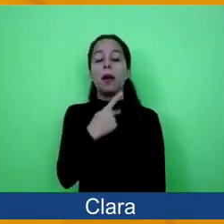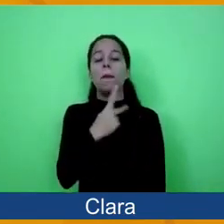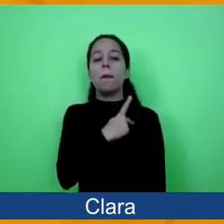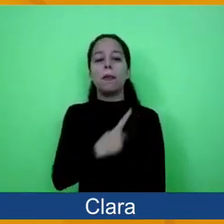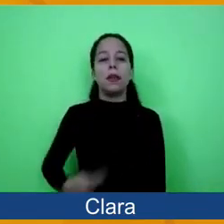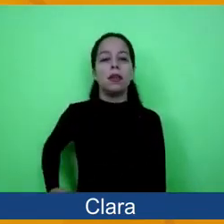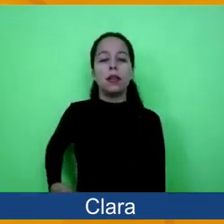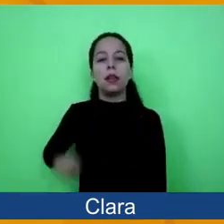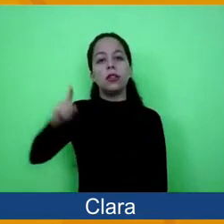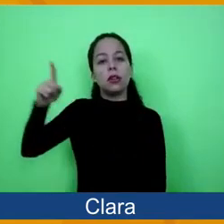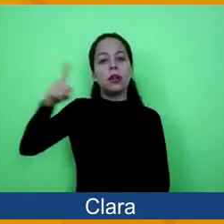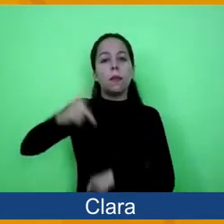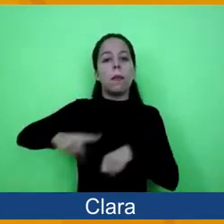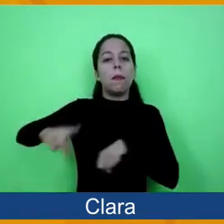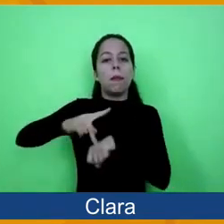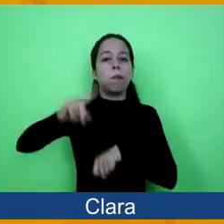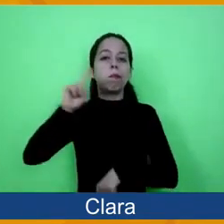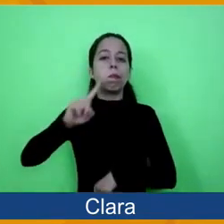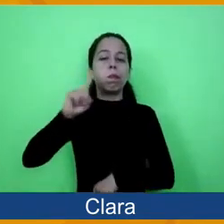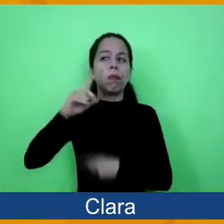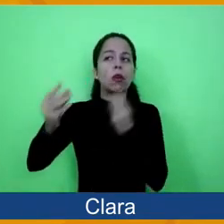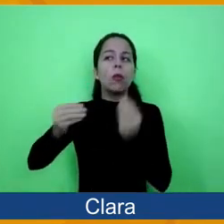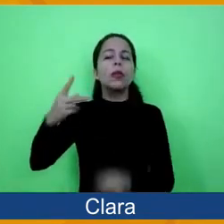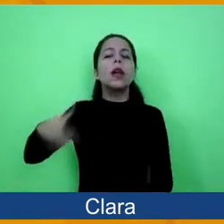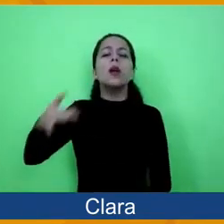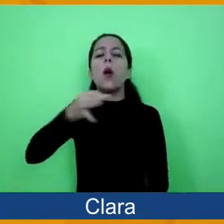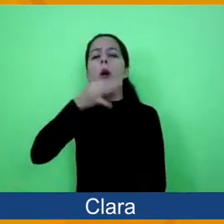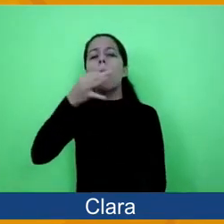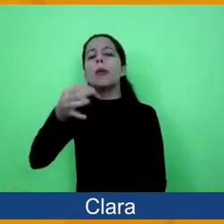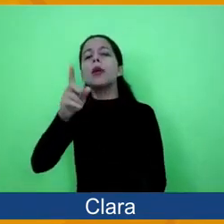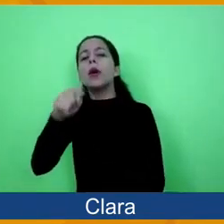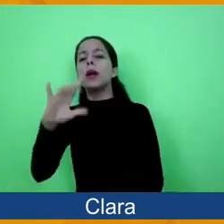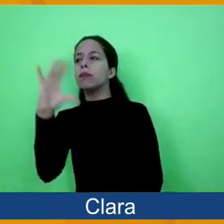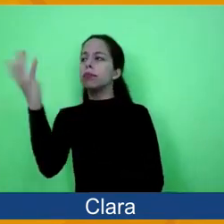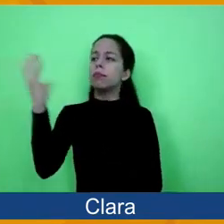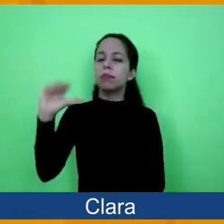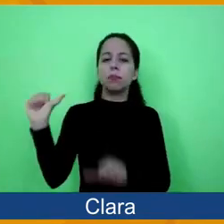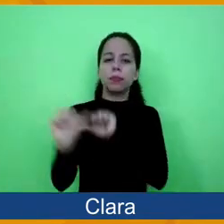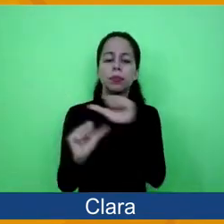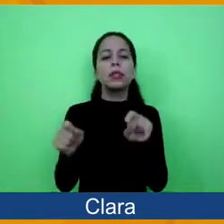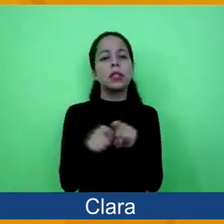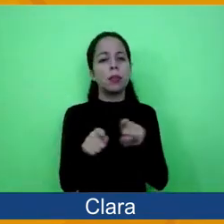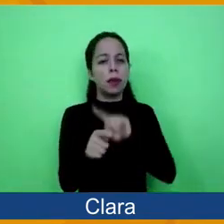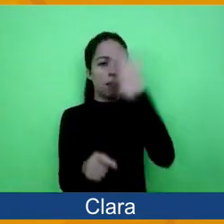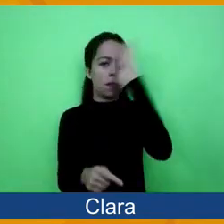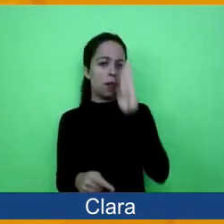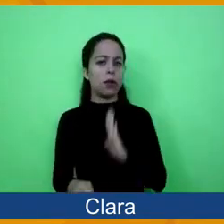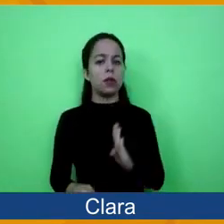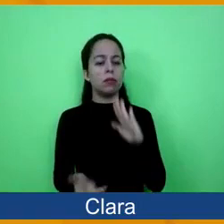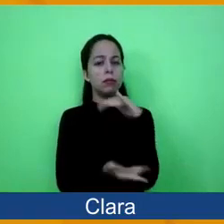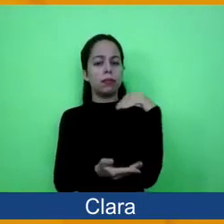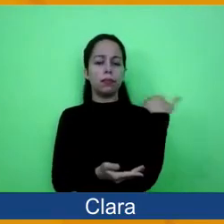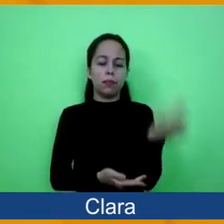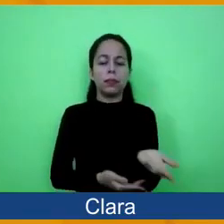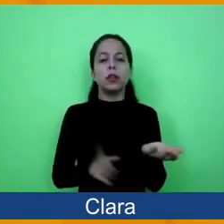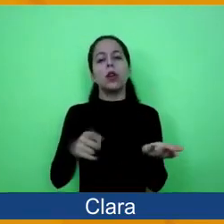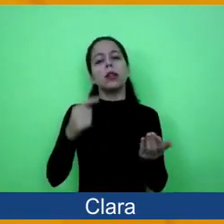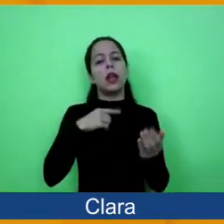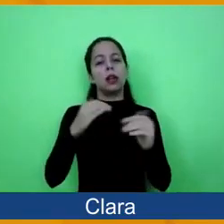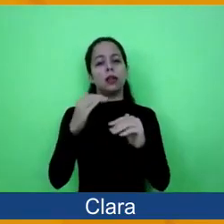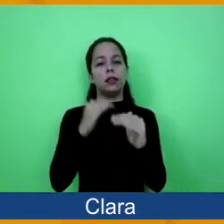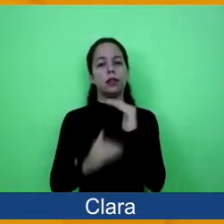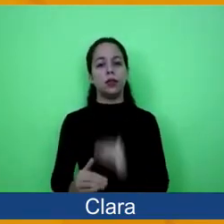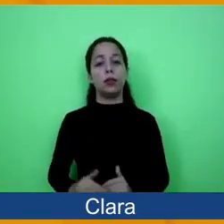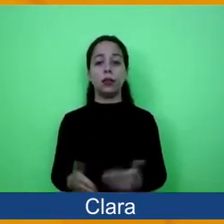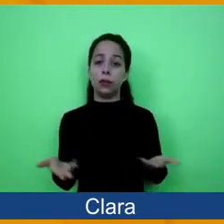Biden, sobre as estratégias de mudanças climáticas e sobre o desmatamento no Brasil, quantos retrocessos ambientais nós estamos sofrendo no atual governo. O